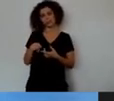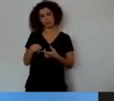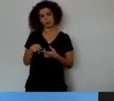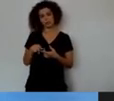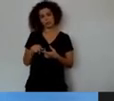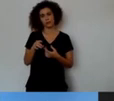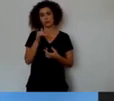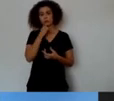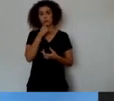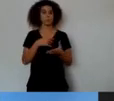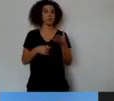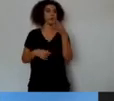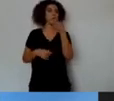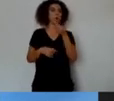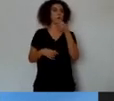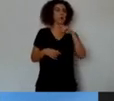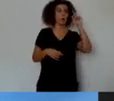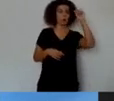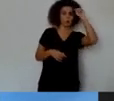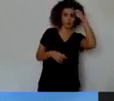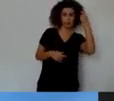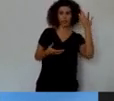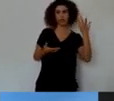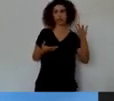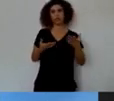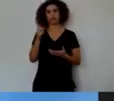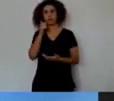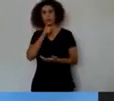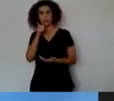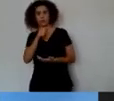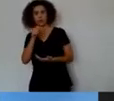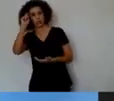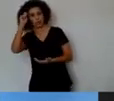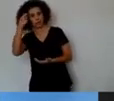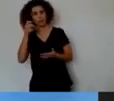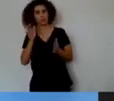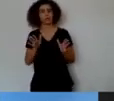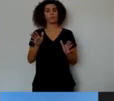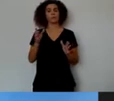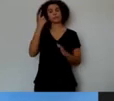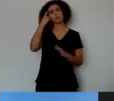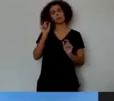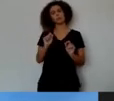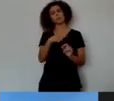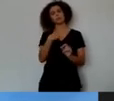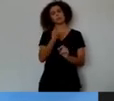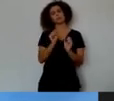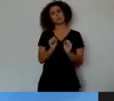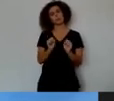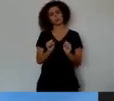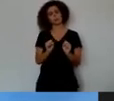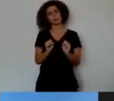homem negro na idade adulta, a mulher negra na idade adulta, com todos esses atravessamentos. Mas eu creio que a gente pode pensar, né, a questão